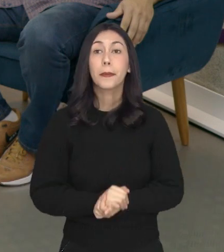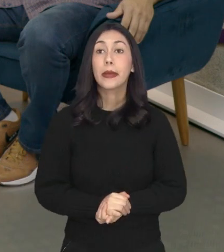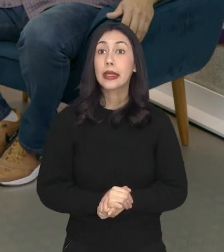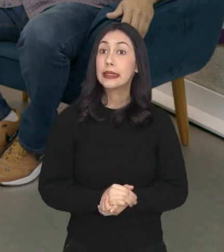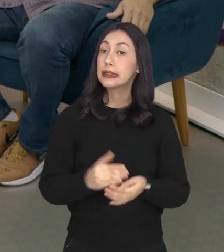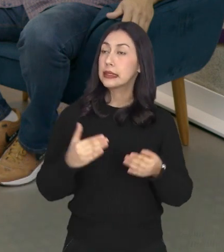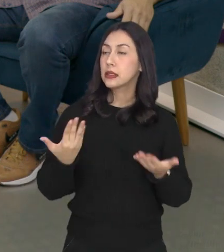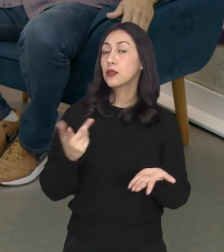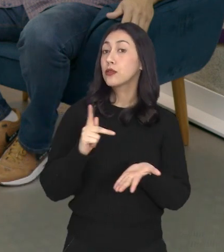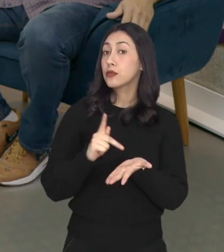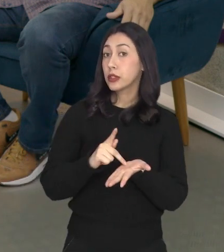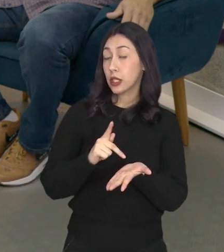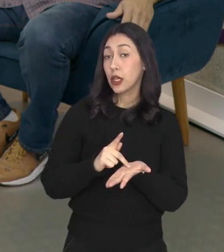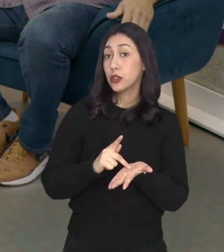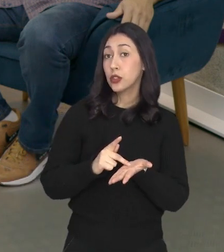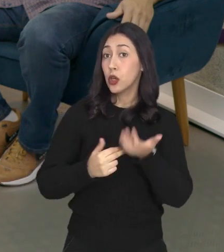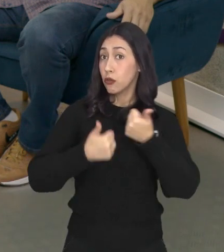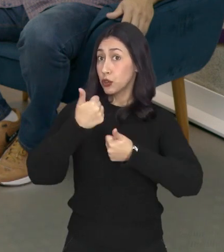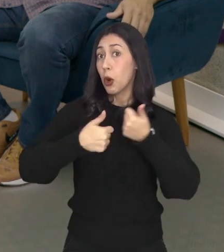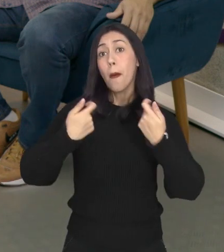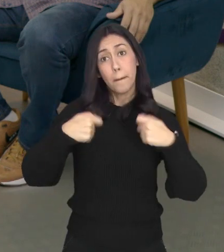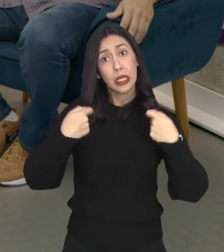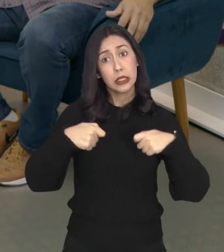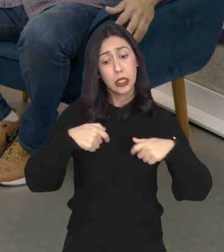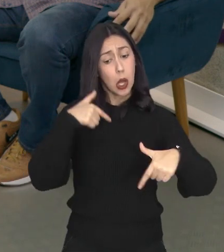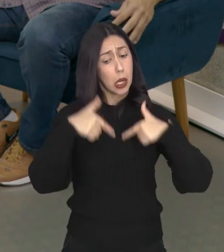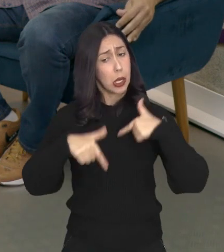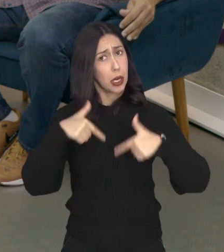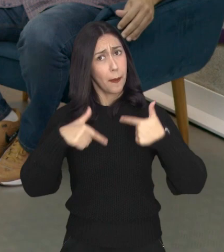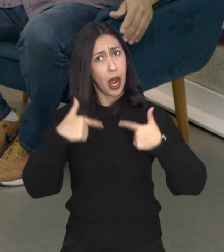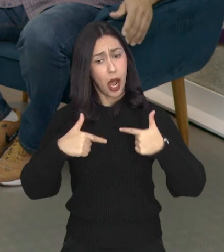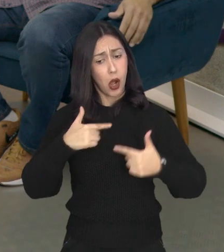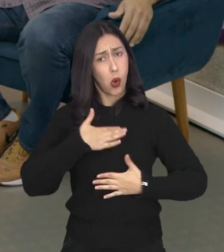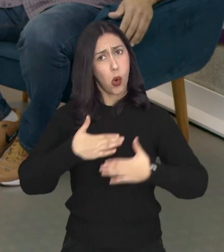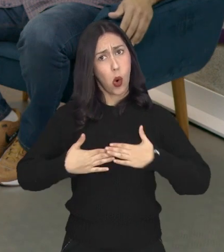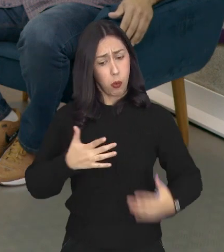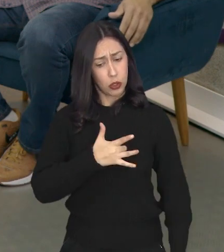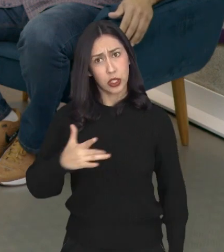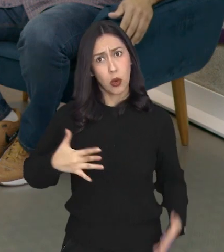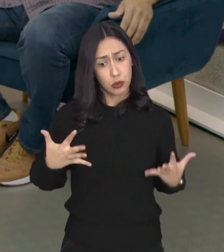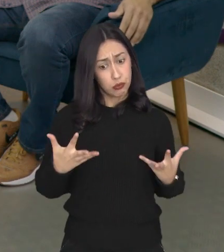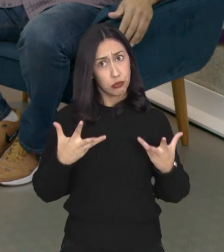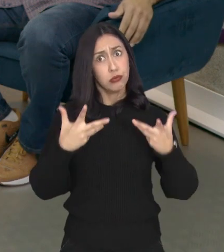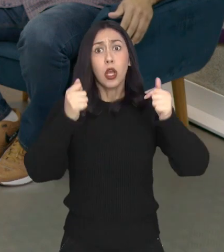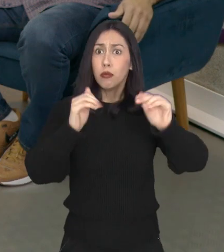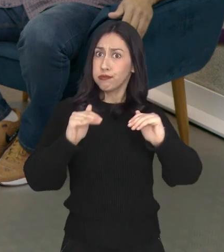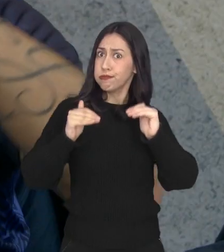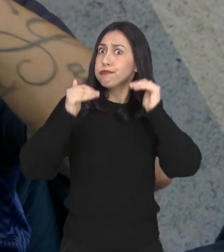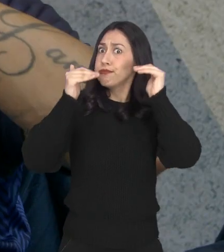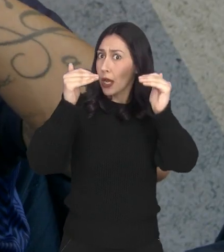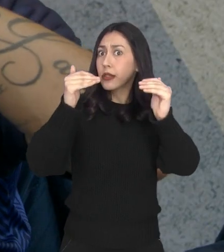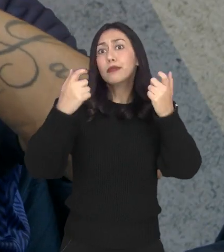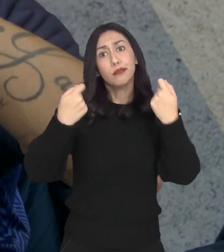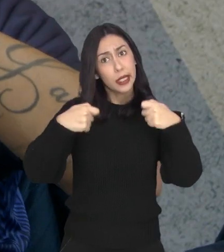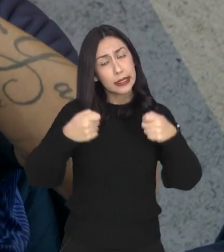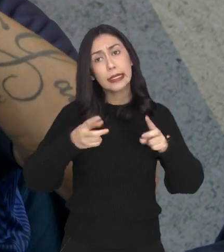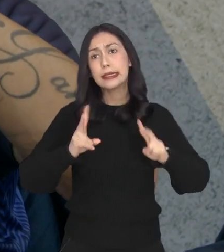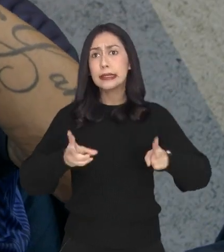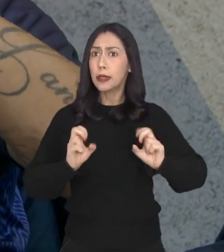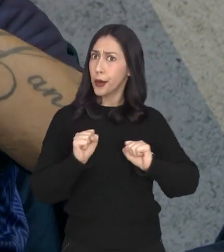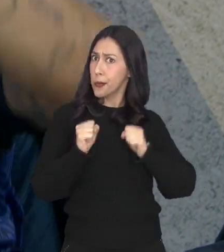Na verdade, o futebol é alto rendimento, né? Tanto em todos os clubes é alto rendimento. Você tem que estar sempre num